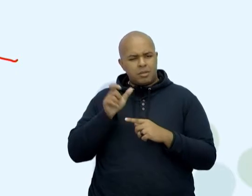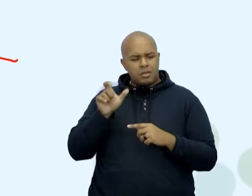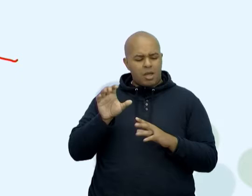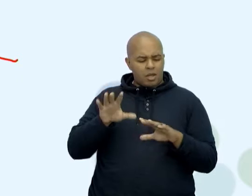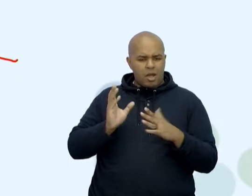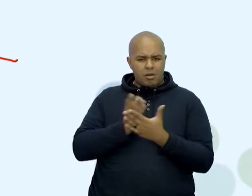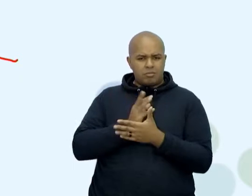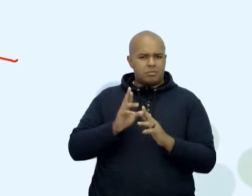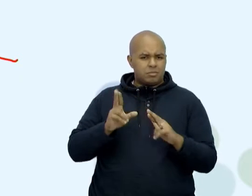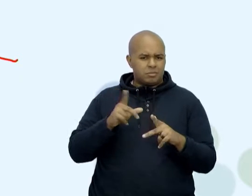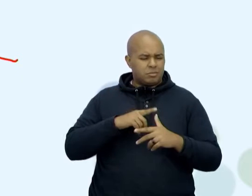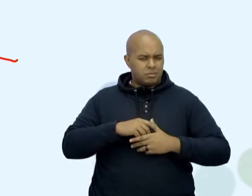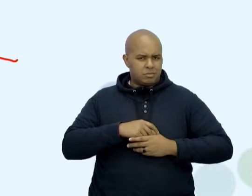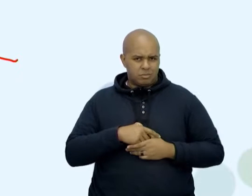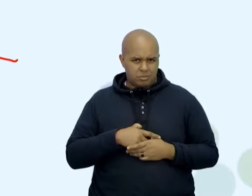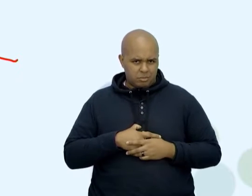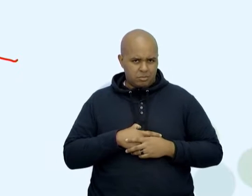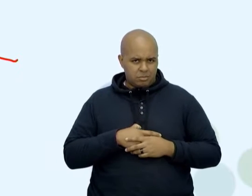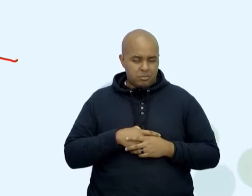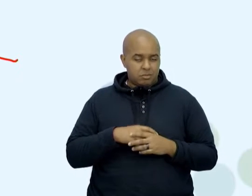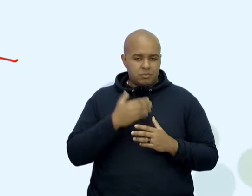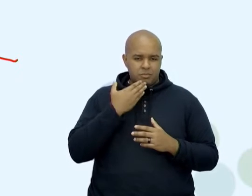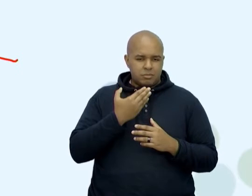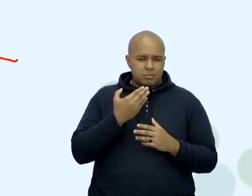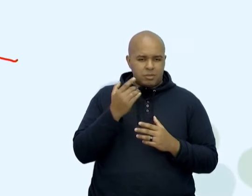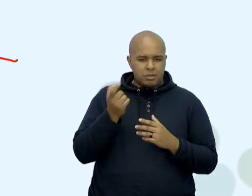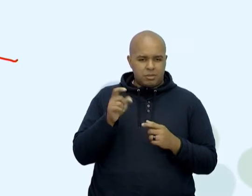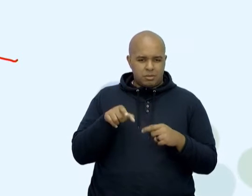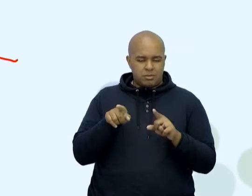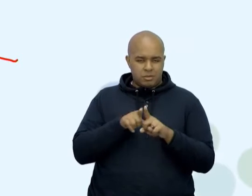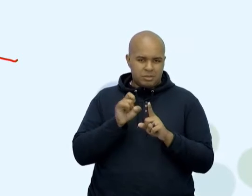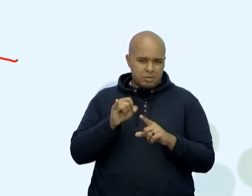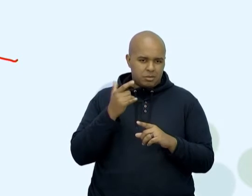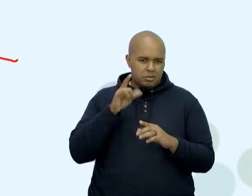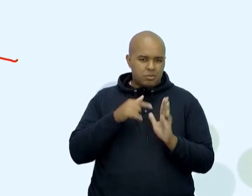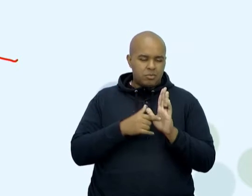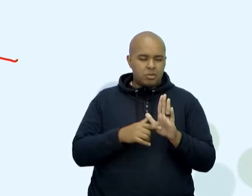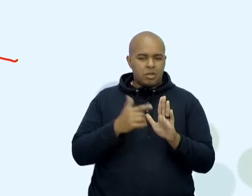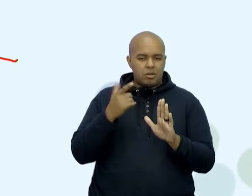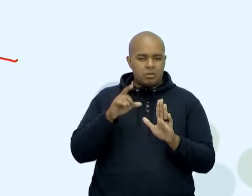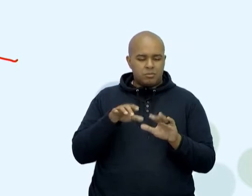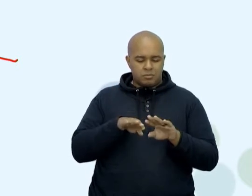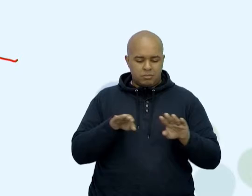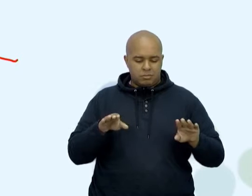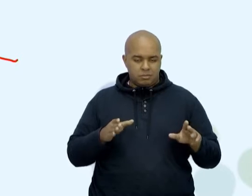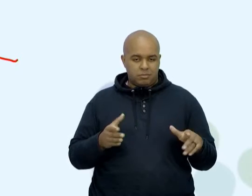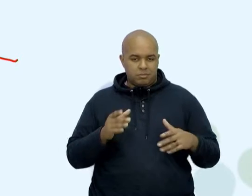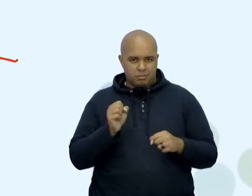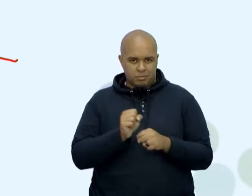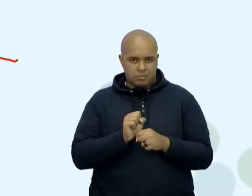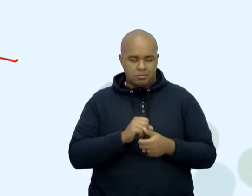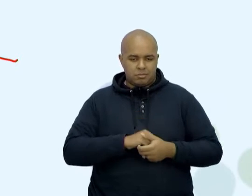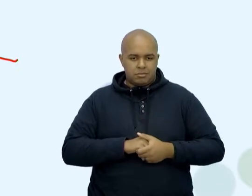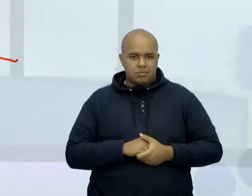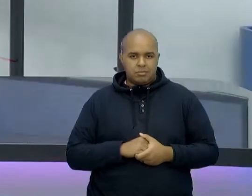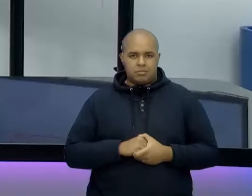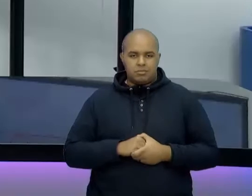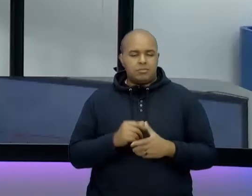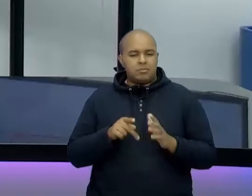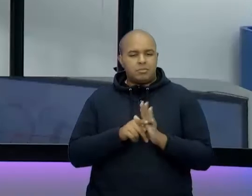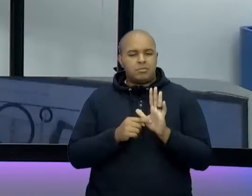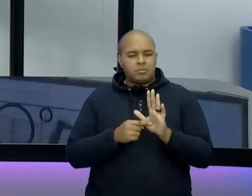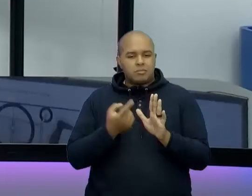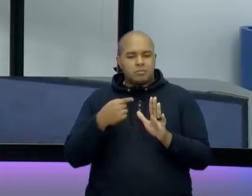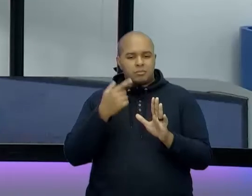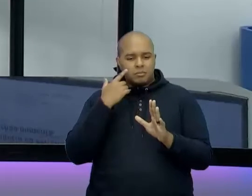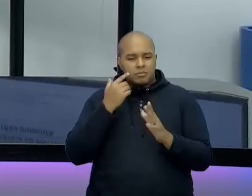gera uma diferença? E aí, eu vou pedir para os meninos, se eles conseguirem mostrar aqui a bancadinha, para mostrar